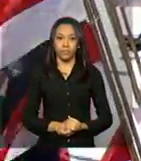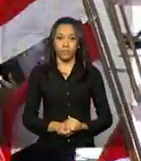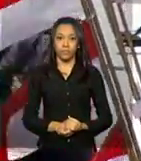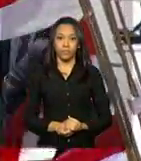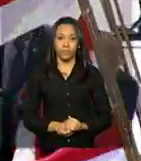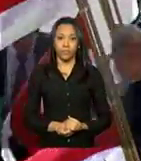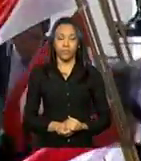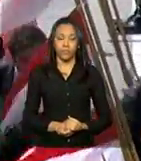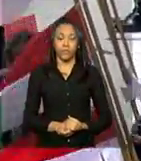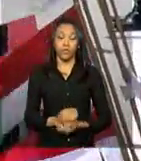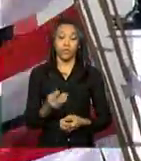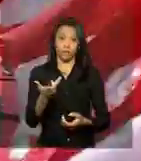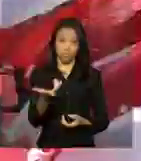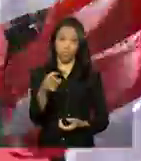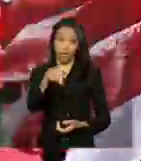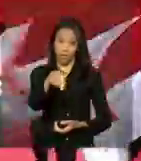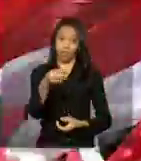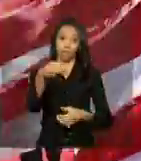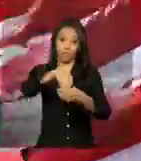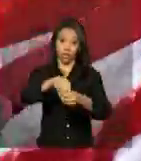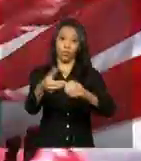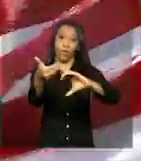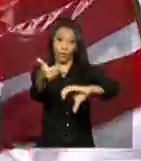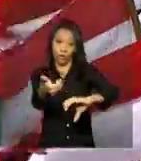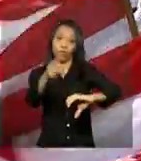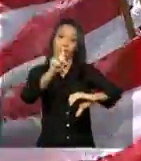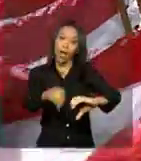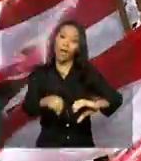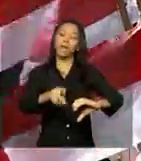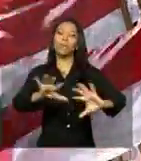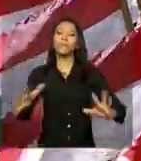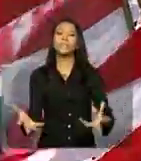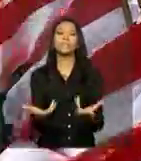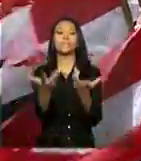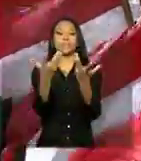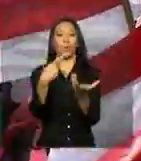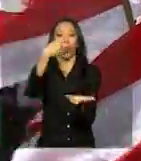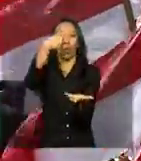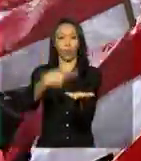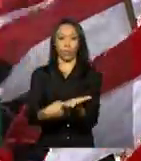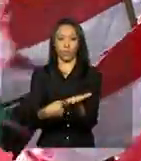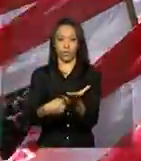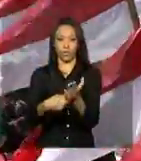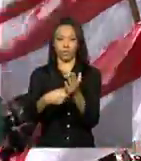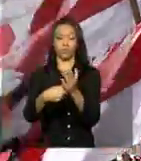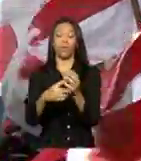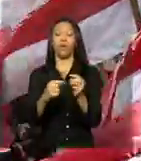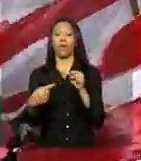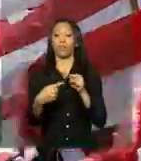E aí no Congresso Nacional que ocorre a cerimônia de compromisso constitucional.